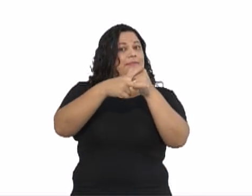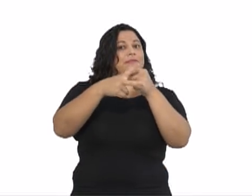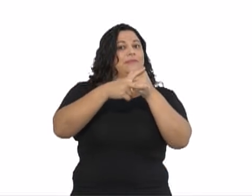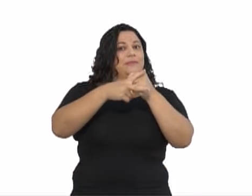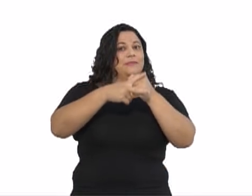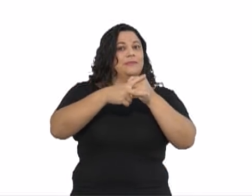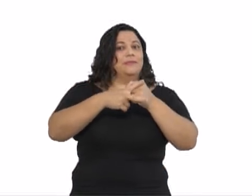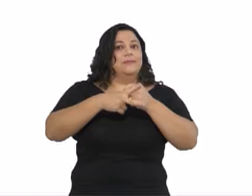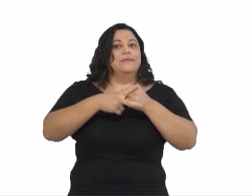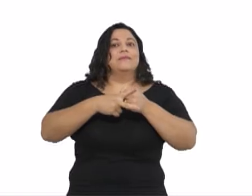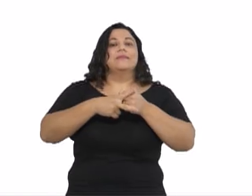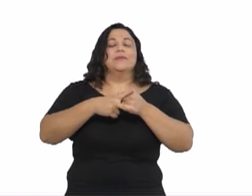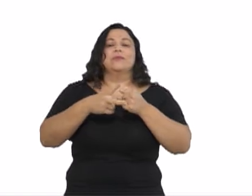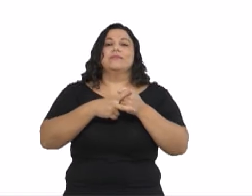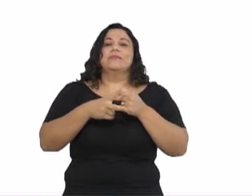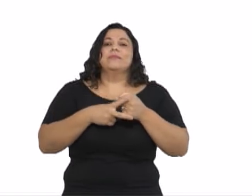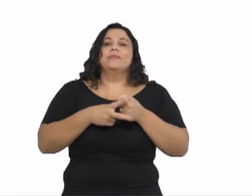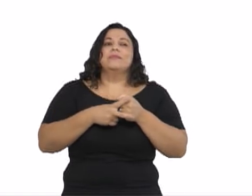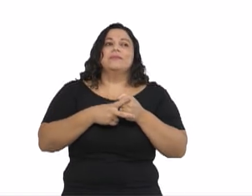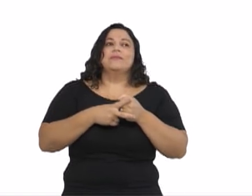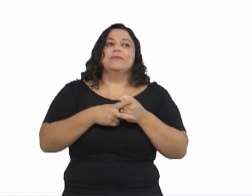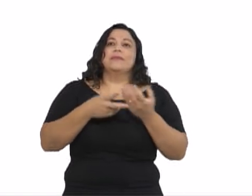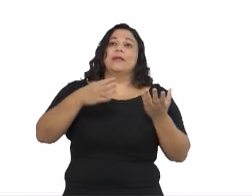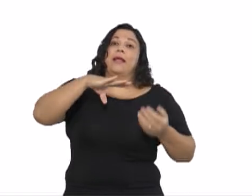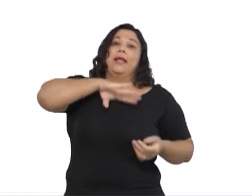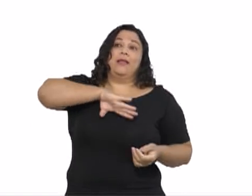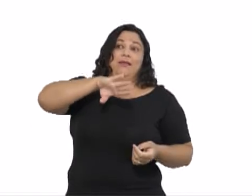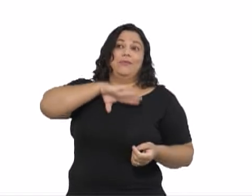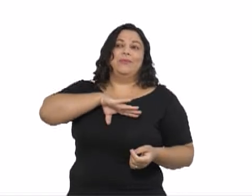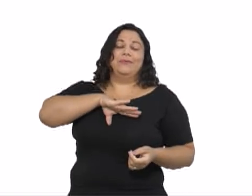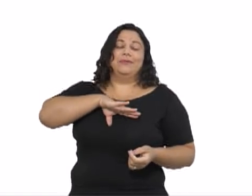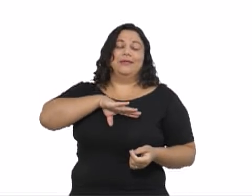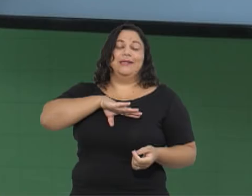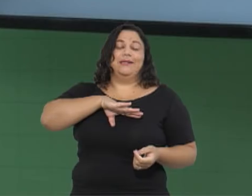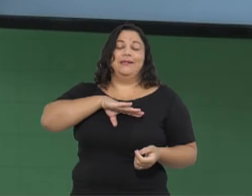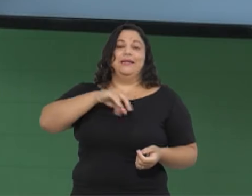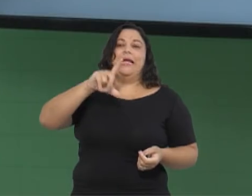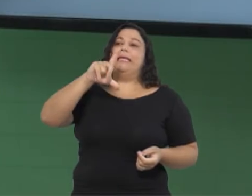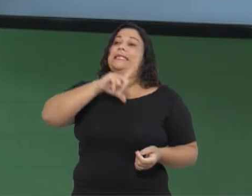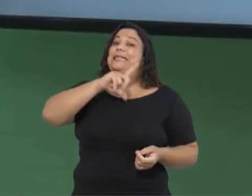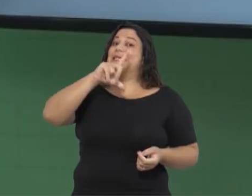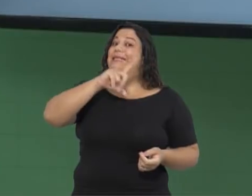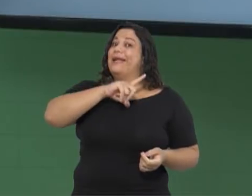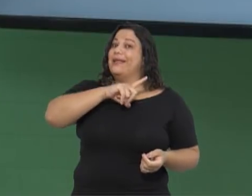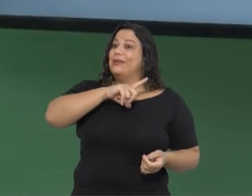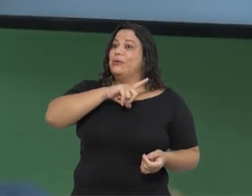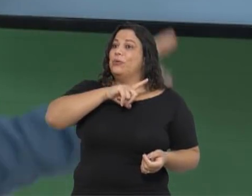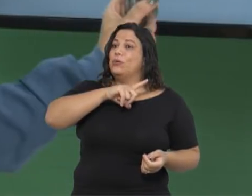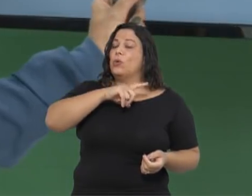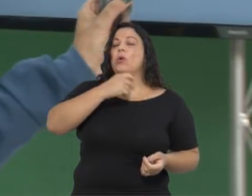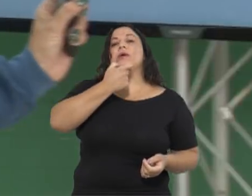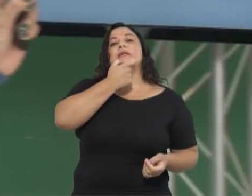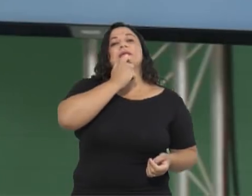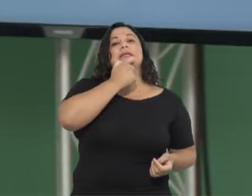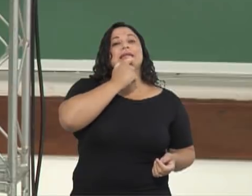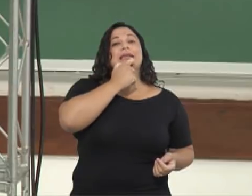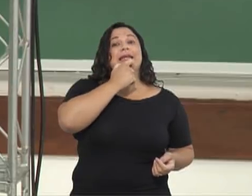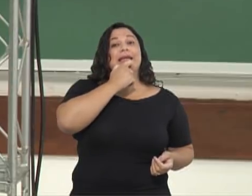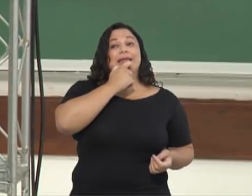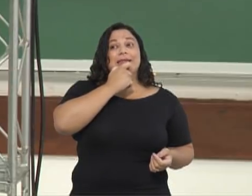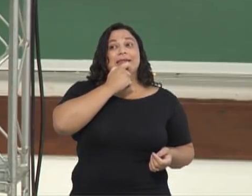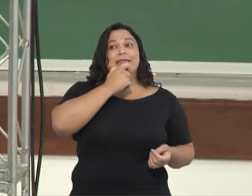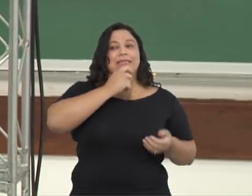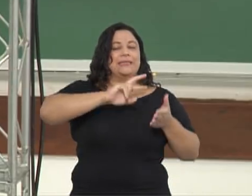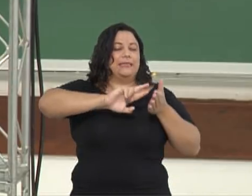tem costume de falar, né, em português, eu tenho tantos anos, mas em inglês nós falamos eu